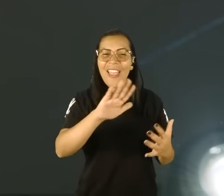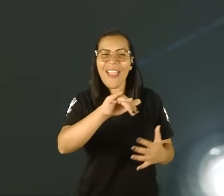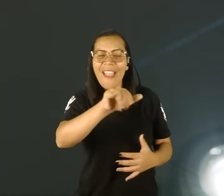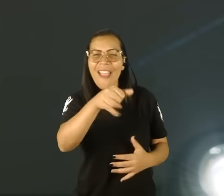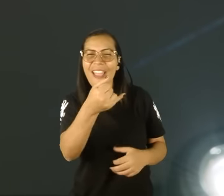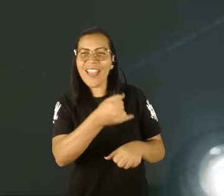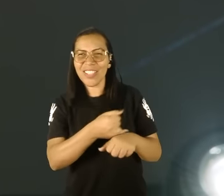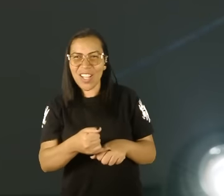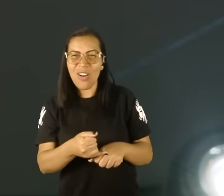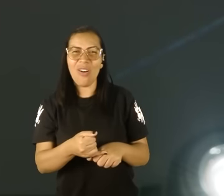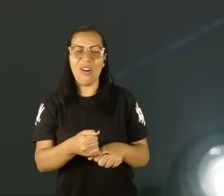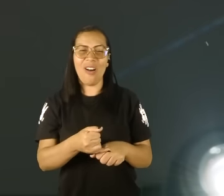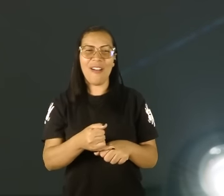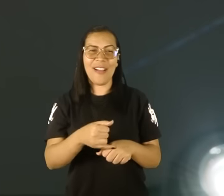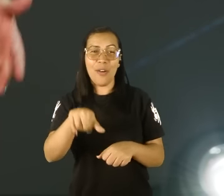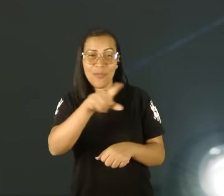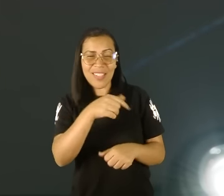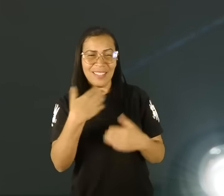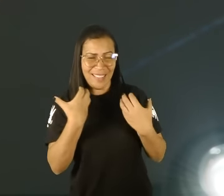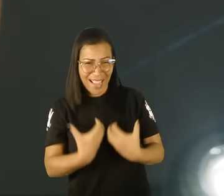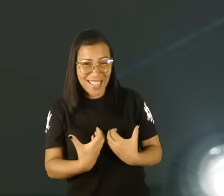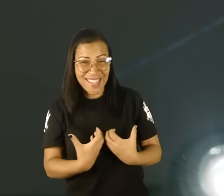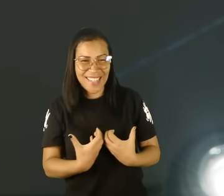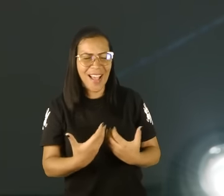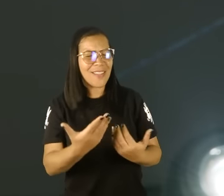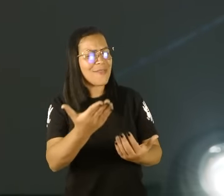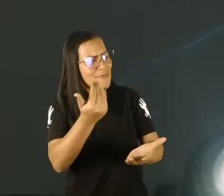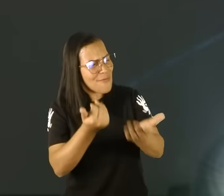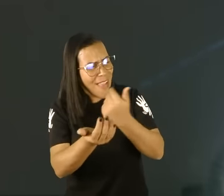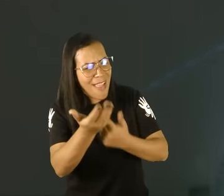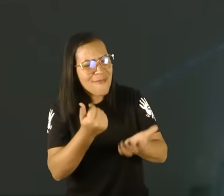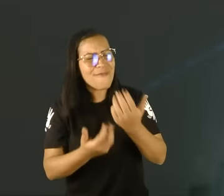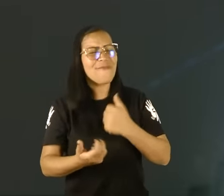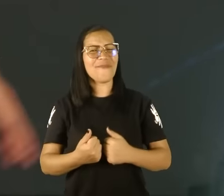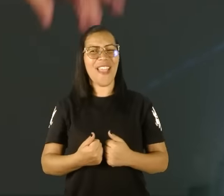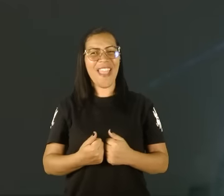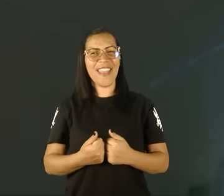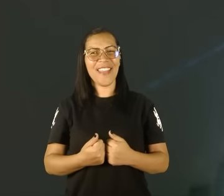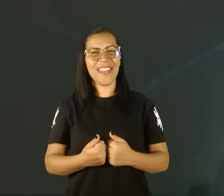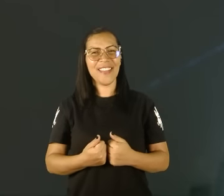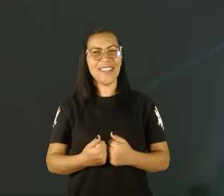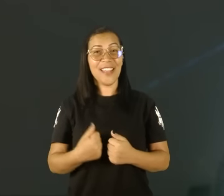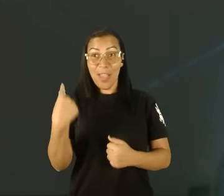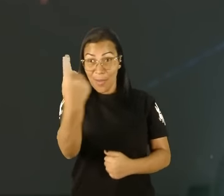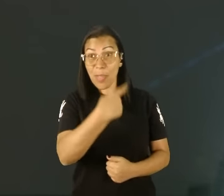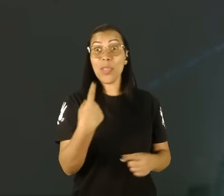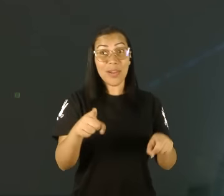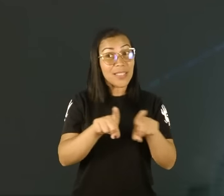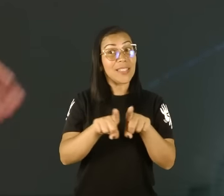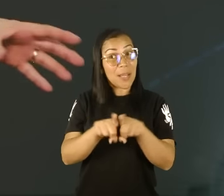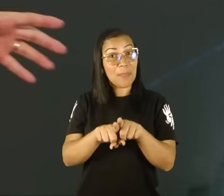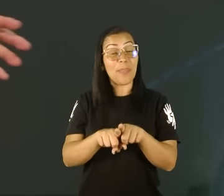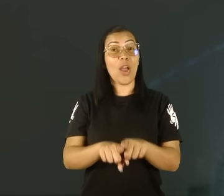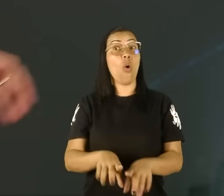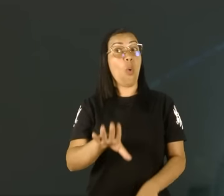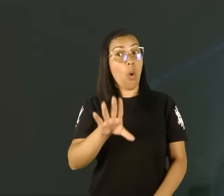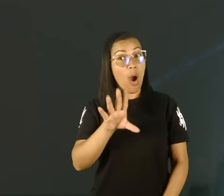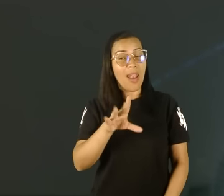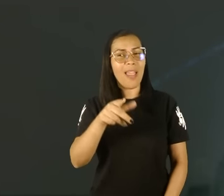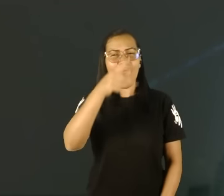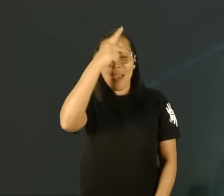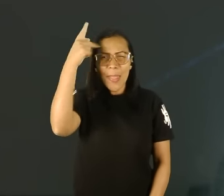eu só estou começando uma nova etapa na sua vida. E eu sei que alguns aqui estão quase pedindo o colchão, dizendo: pastor,